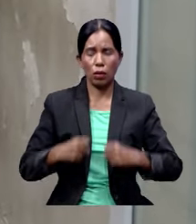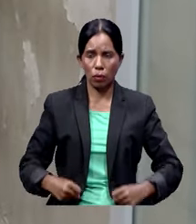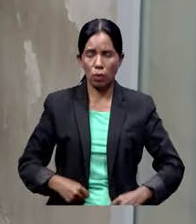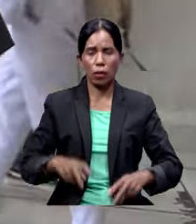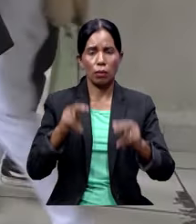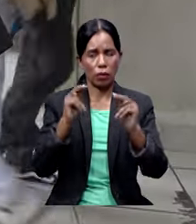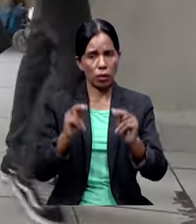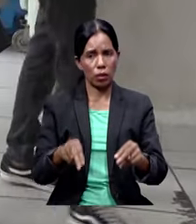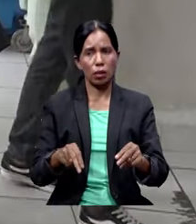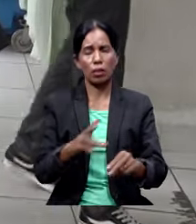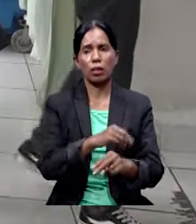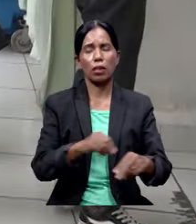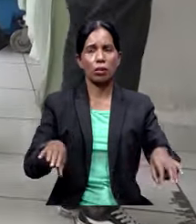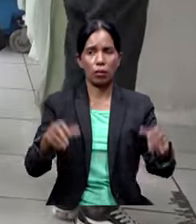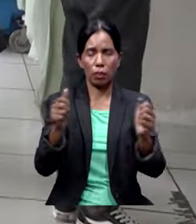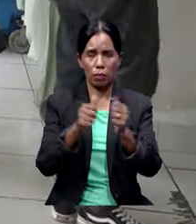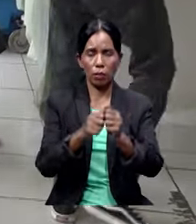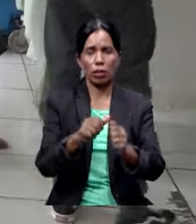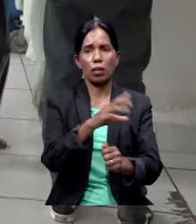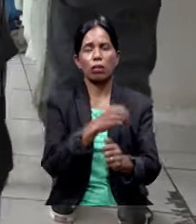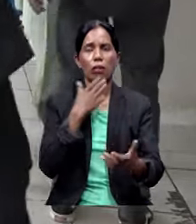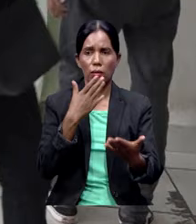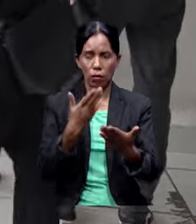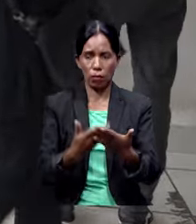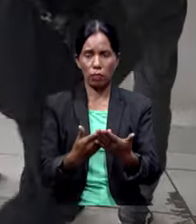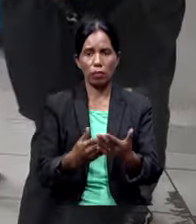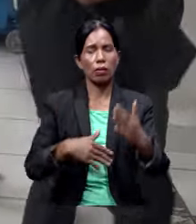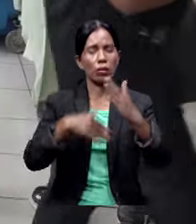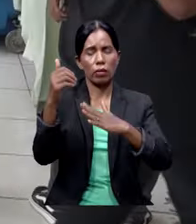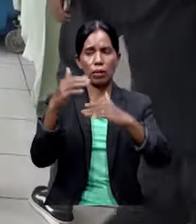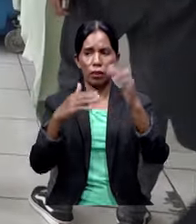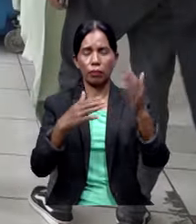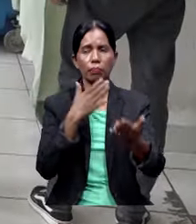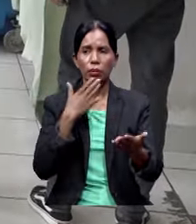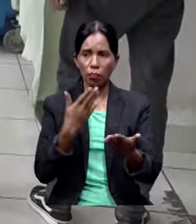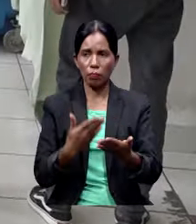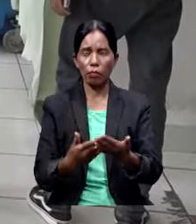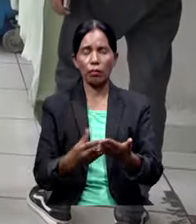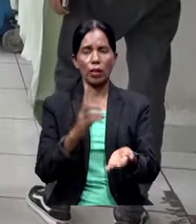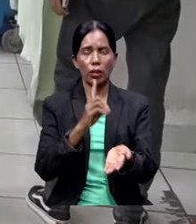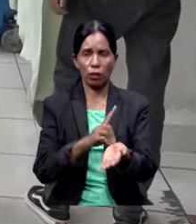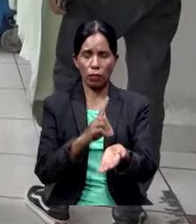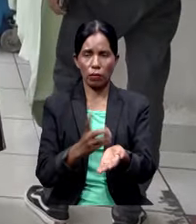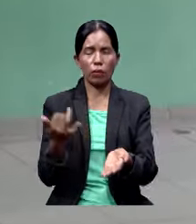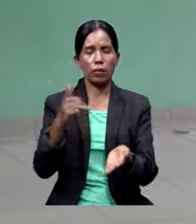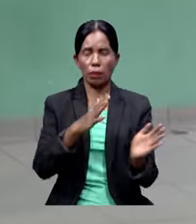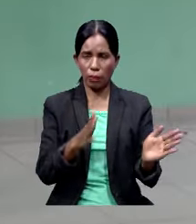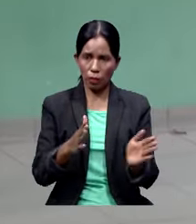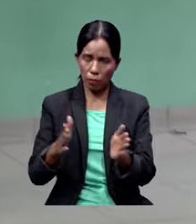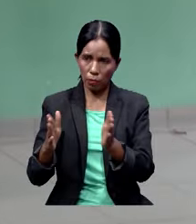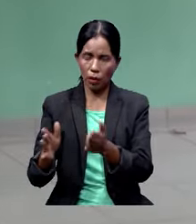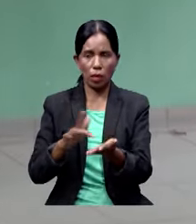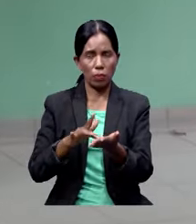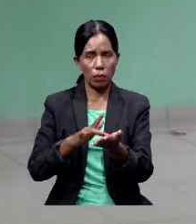recurso humano sira, nebe serviço ho profissional, infraestrutura apropriada, medicamentos preparado, no